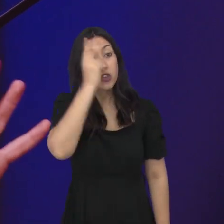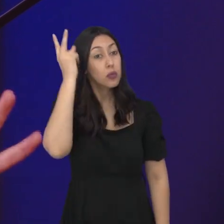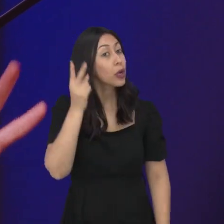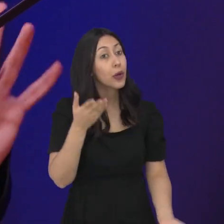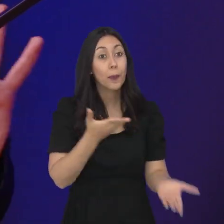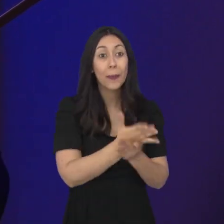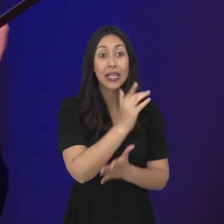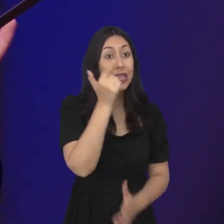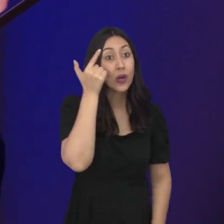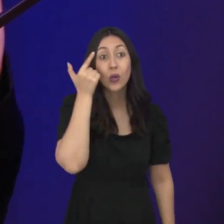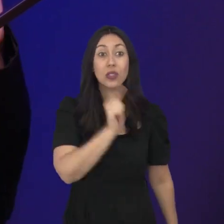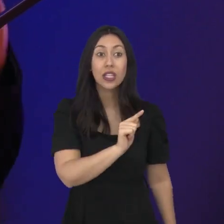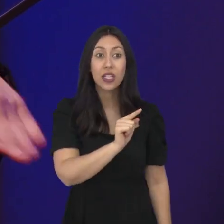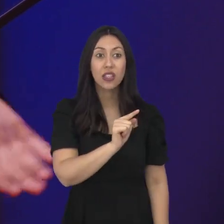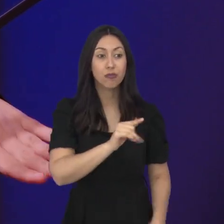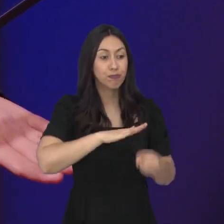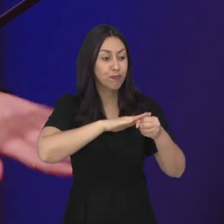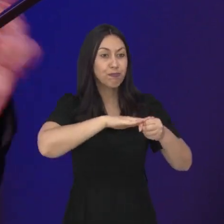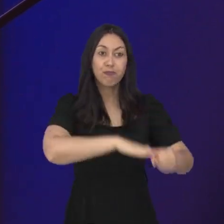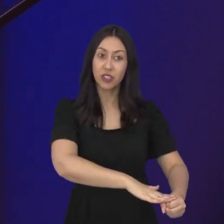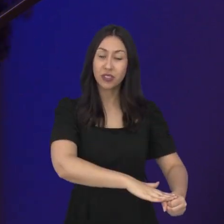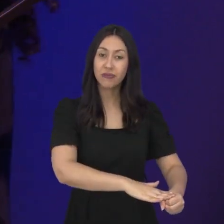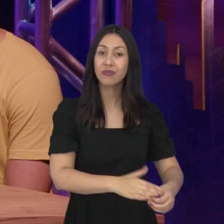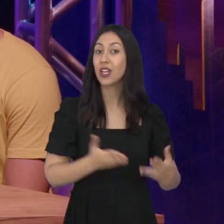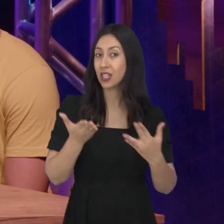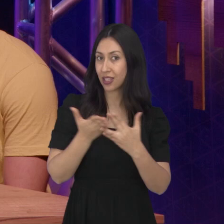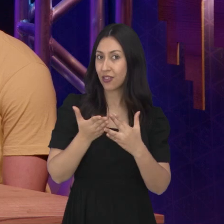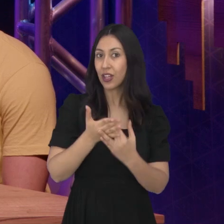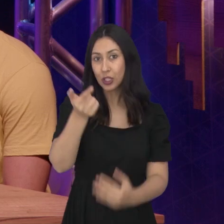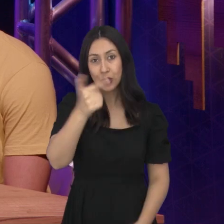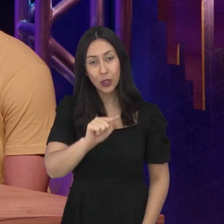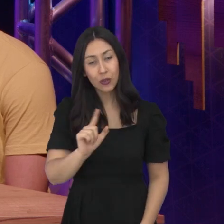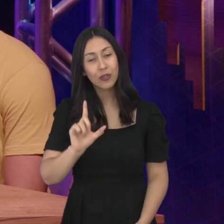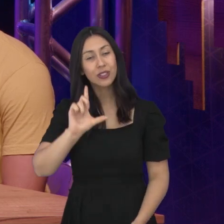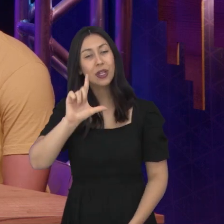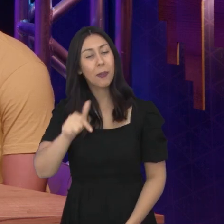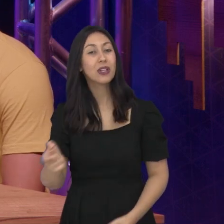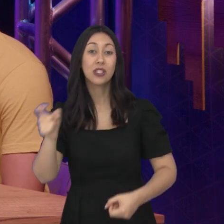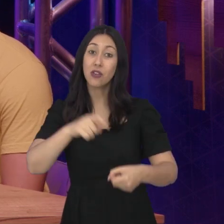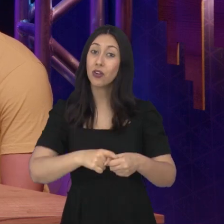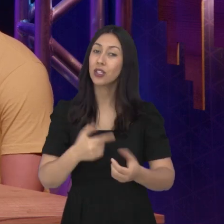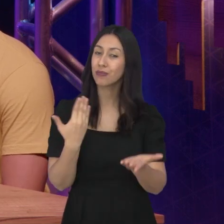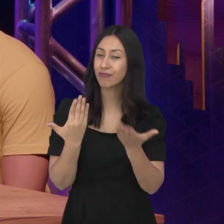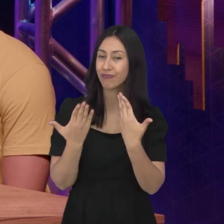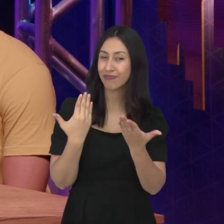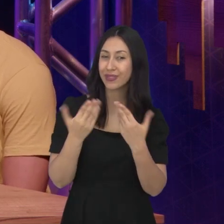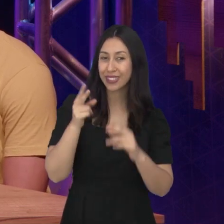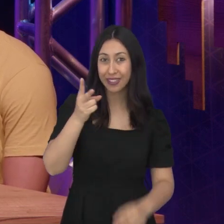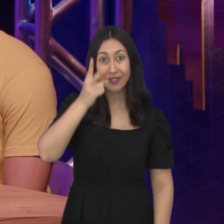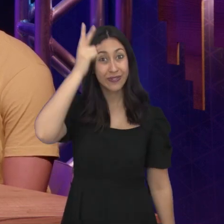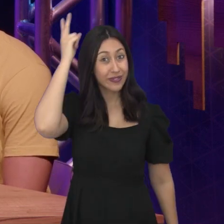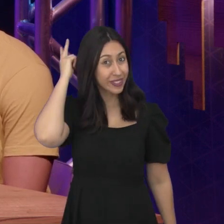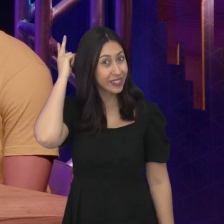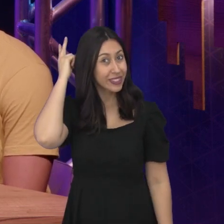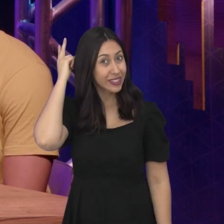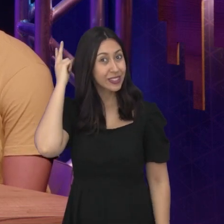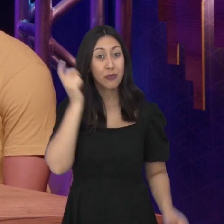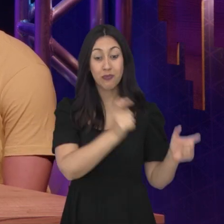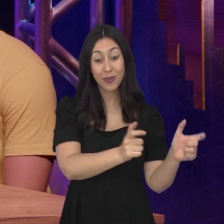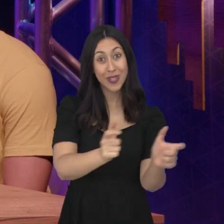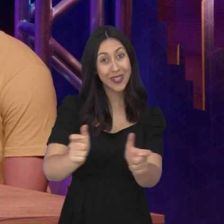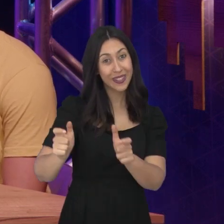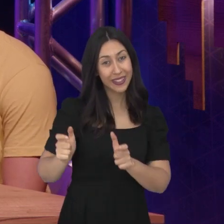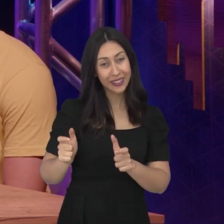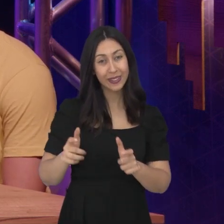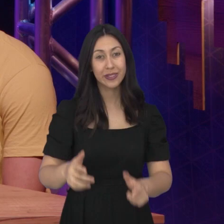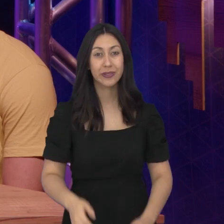no vestibular, você é completamente rebaixado. E a gente vai fazer mais um intervalo, mas a gente volta daqui a pouco para falar mais um pouco do vestibular em outros